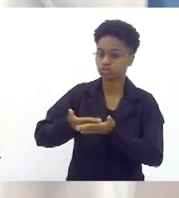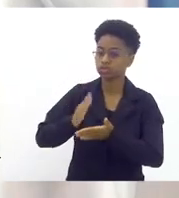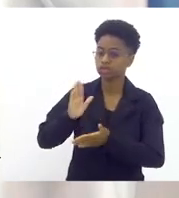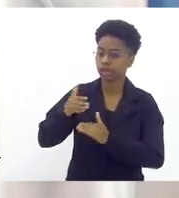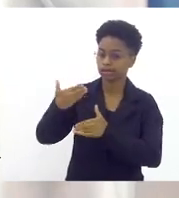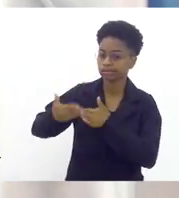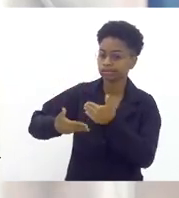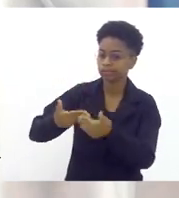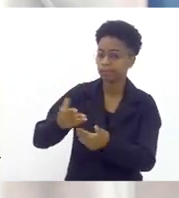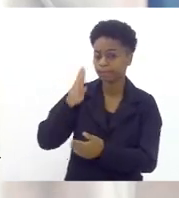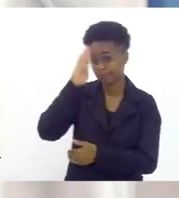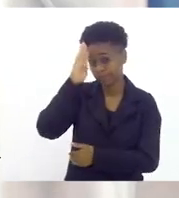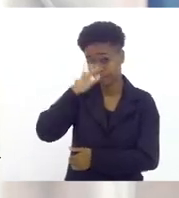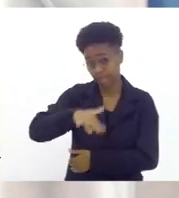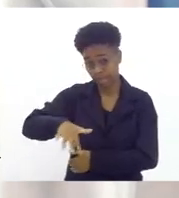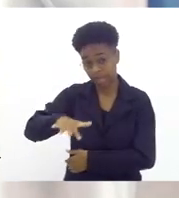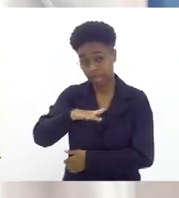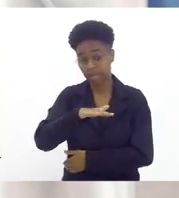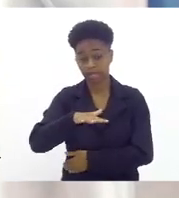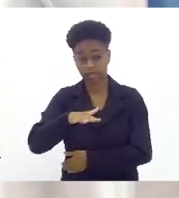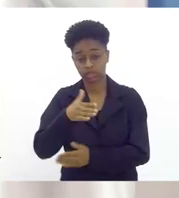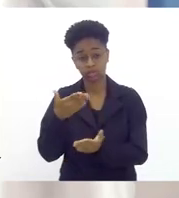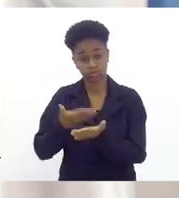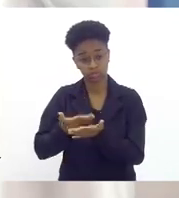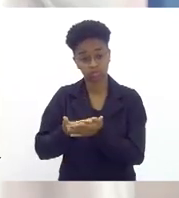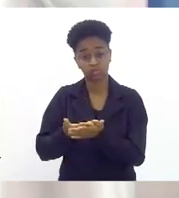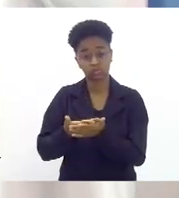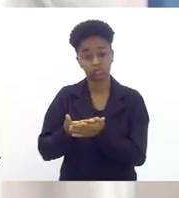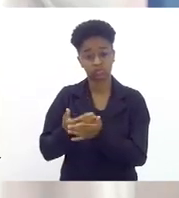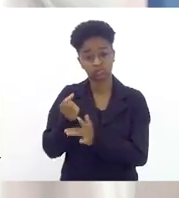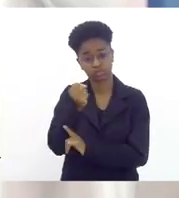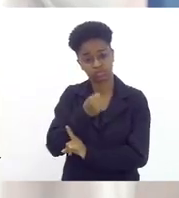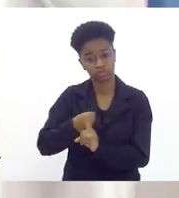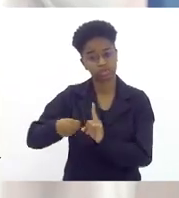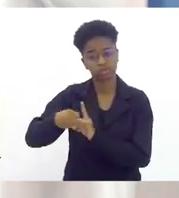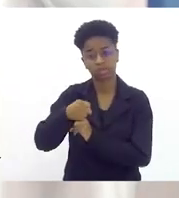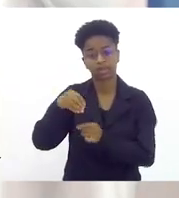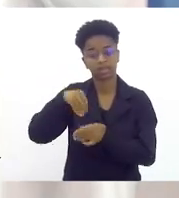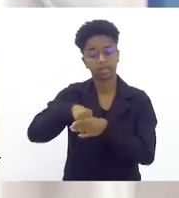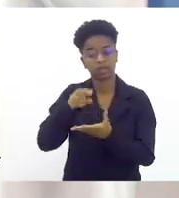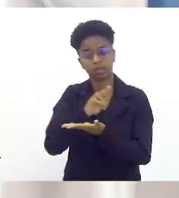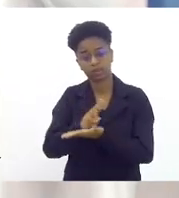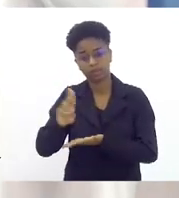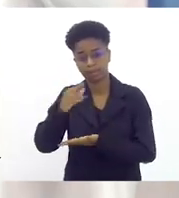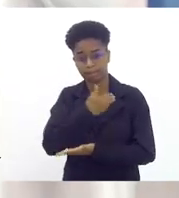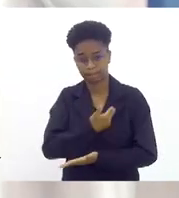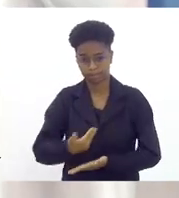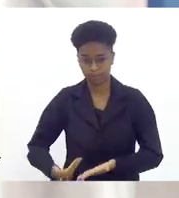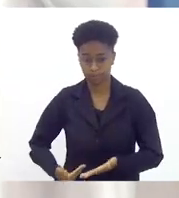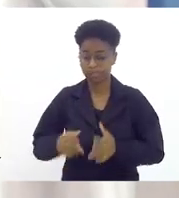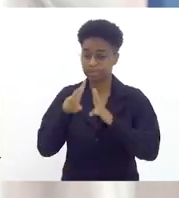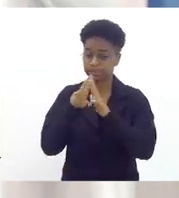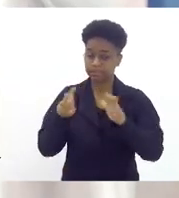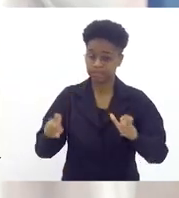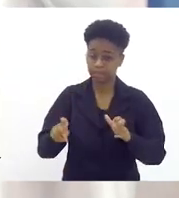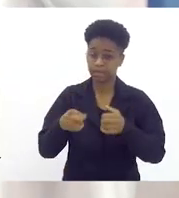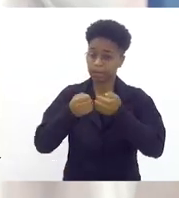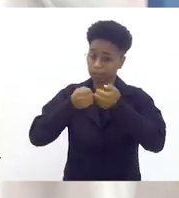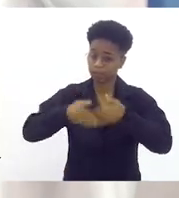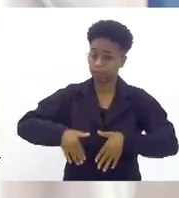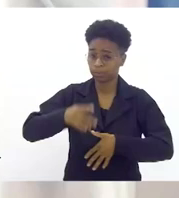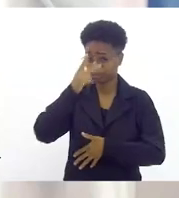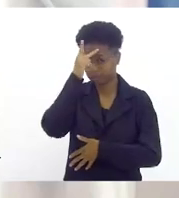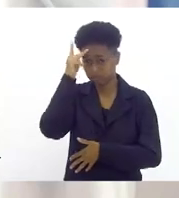no campo dos estudos no serviço social feito nas universidades públicas, né? Sobre o desgaste das pessoas transexuais